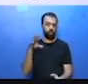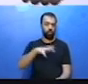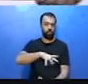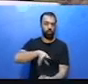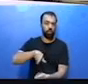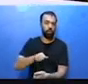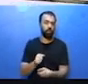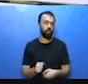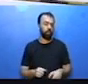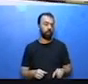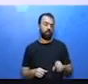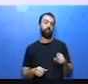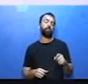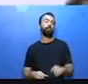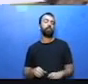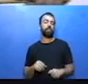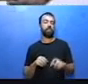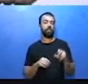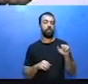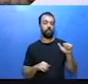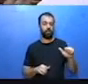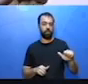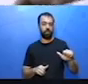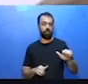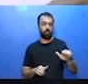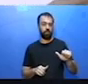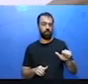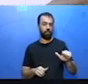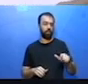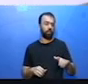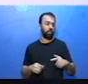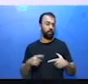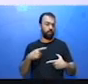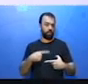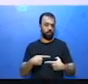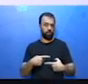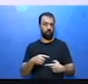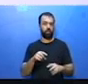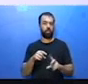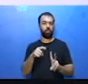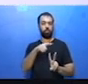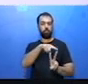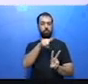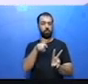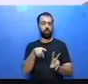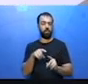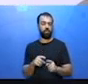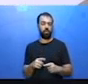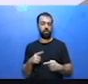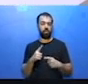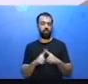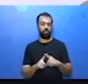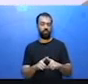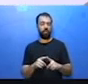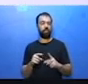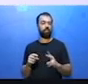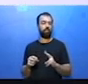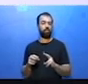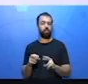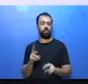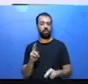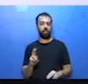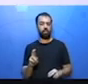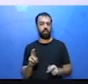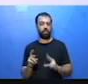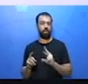A área pode ser calculada pela expressão A igual a πr ao quadrado. Aqui o exercício já deu a fórmula,